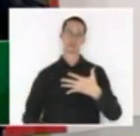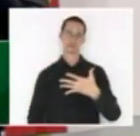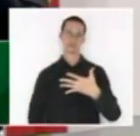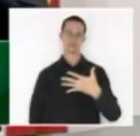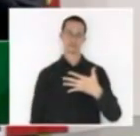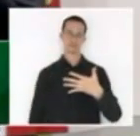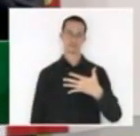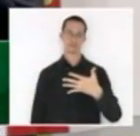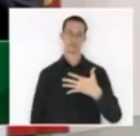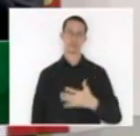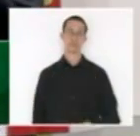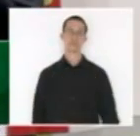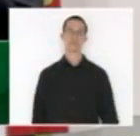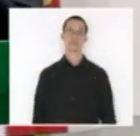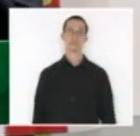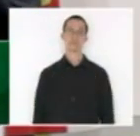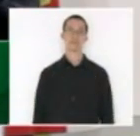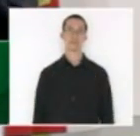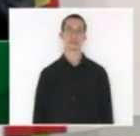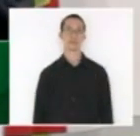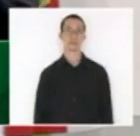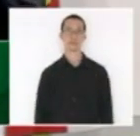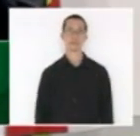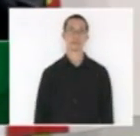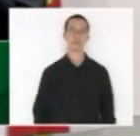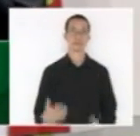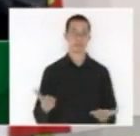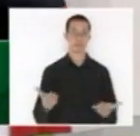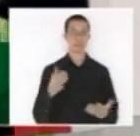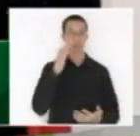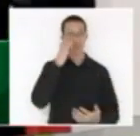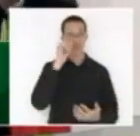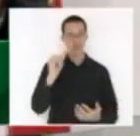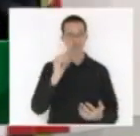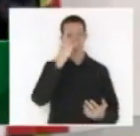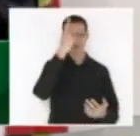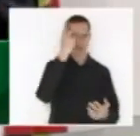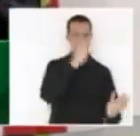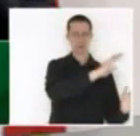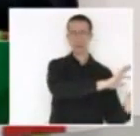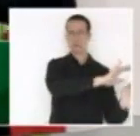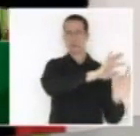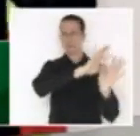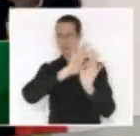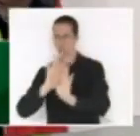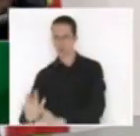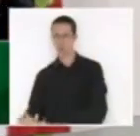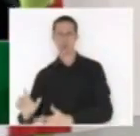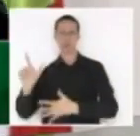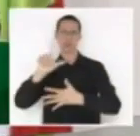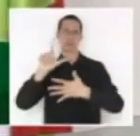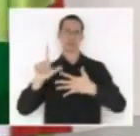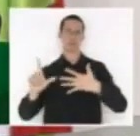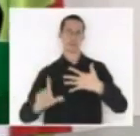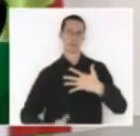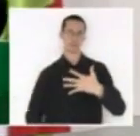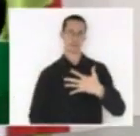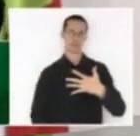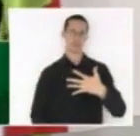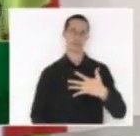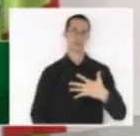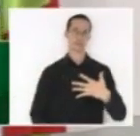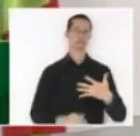do combate à litoralização, efetivamente, ela não cumpriu o papel.